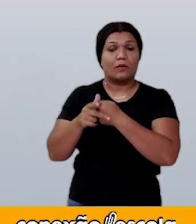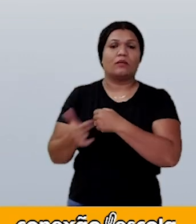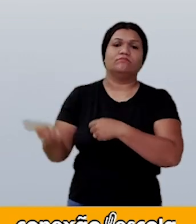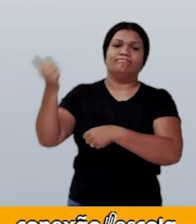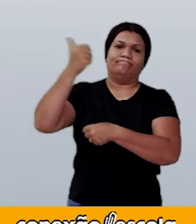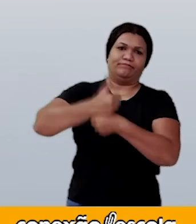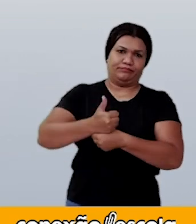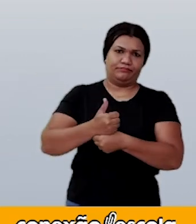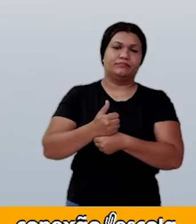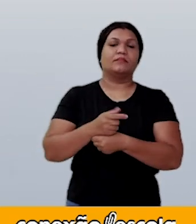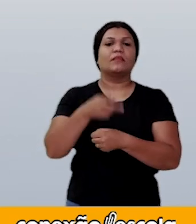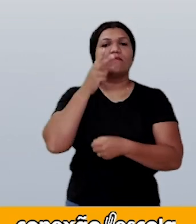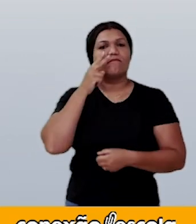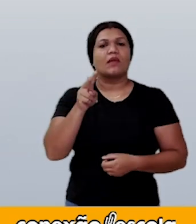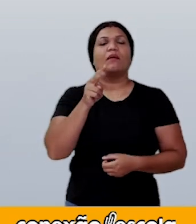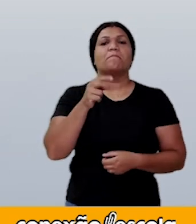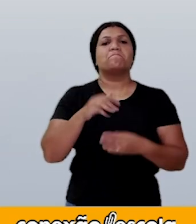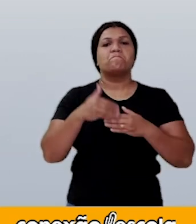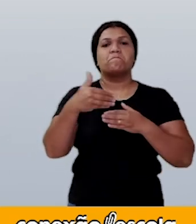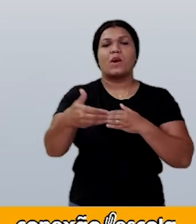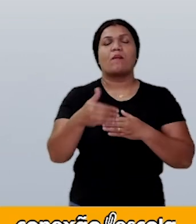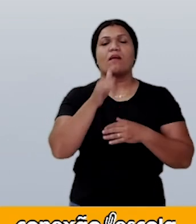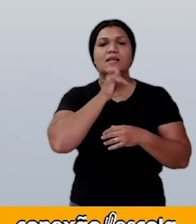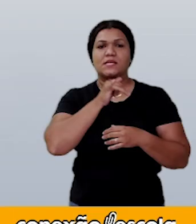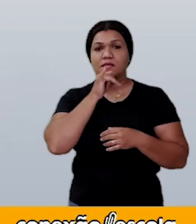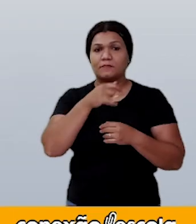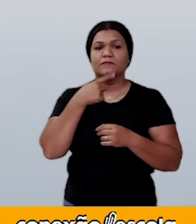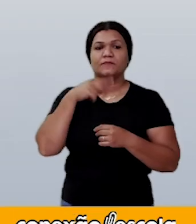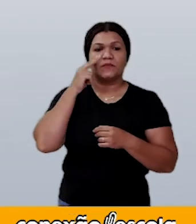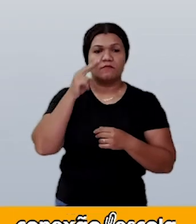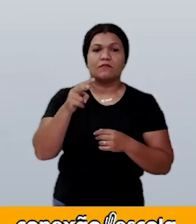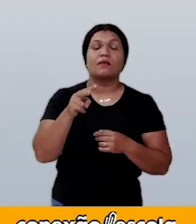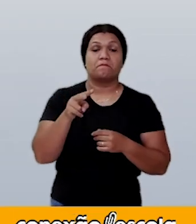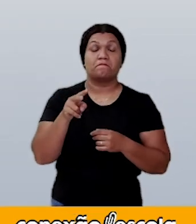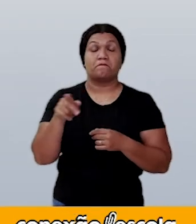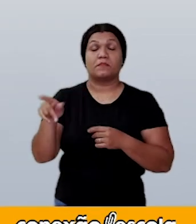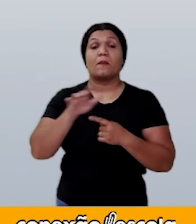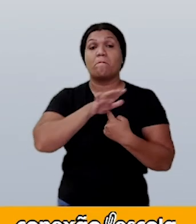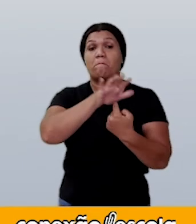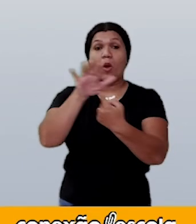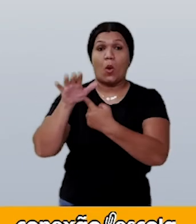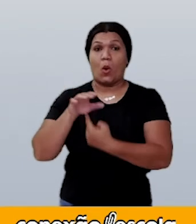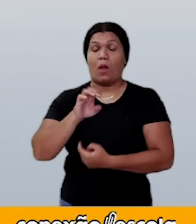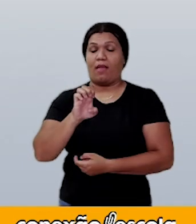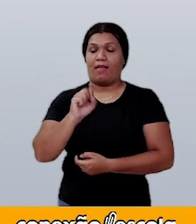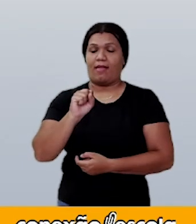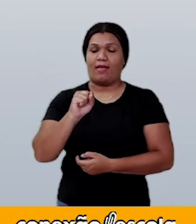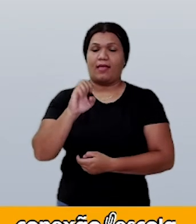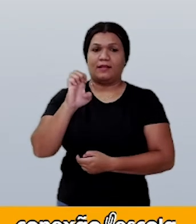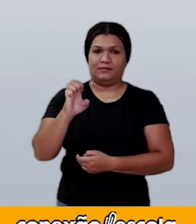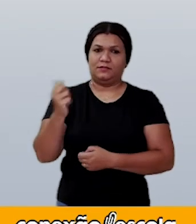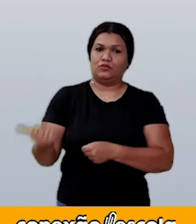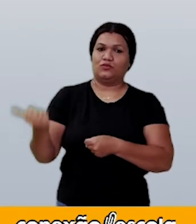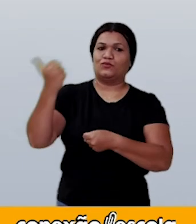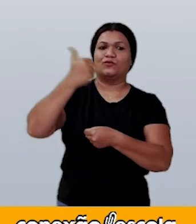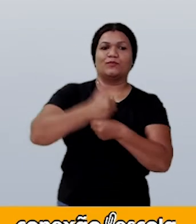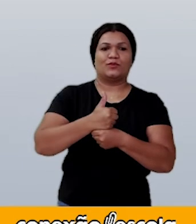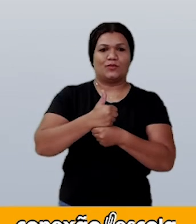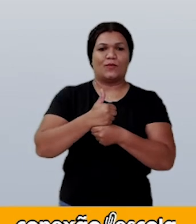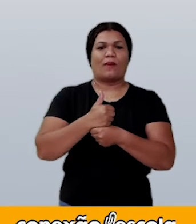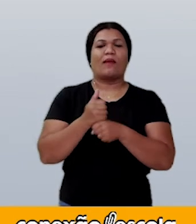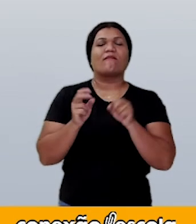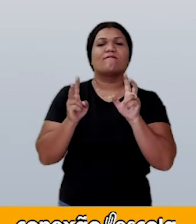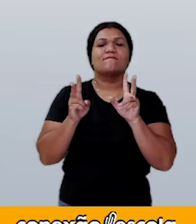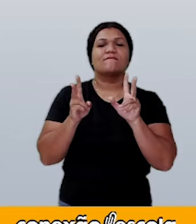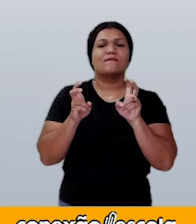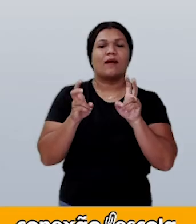Veja agora no próximo exemplo, em que o pronome demonstrativo esse está substituindo toda